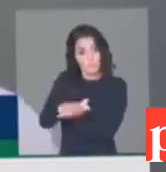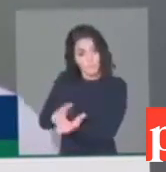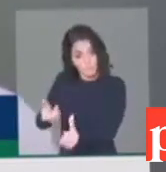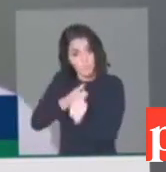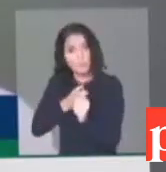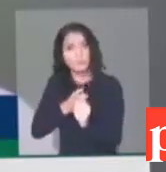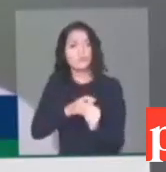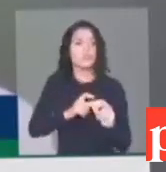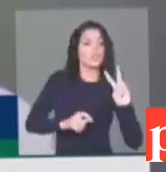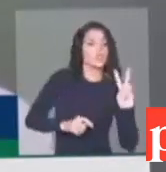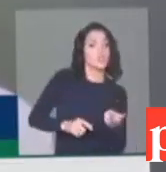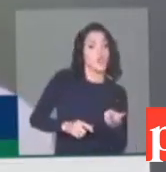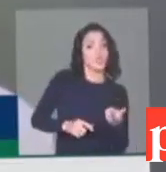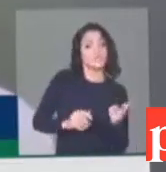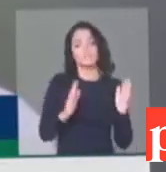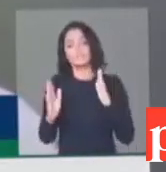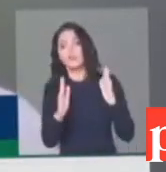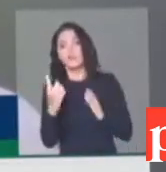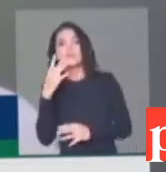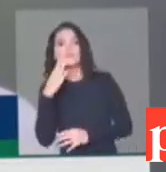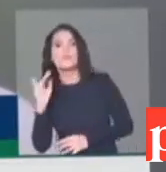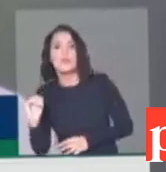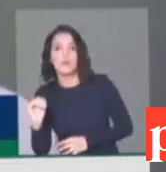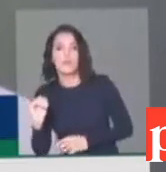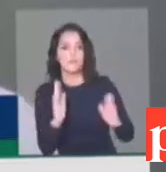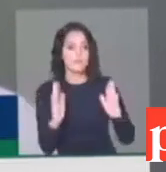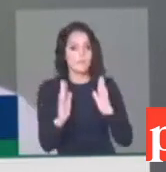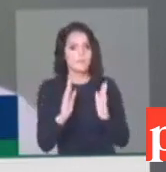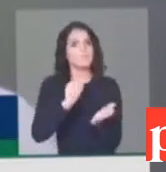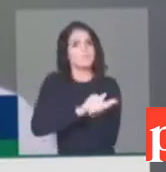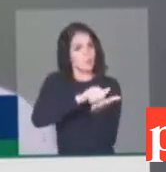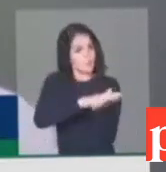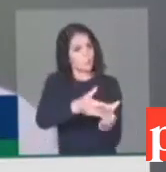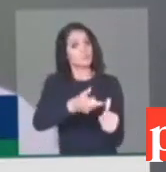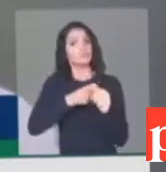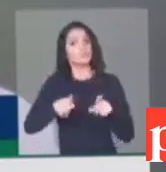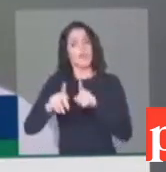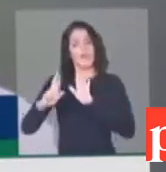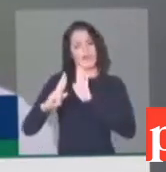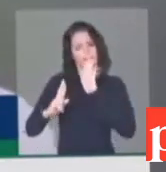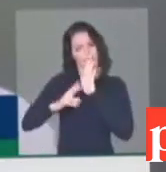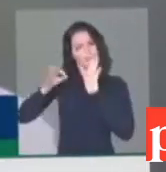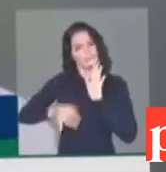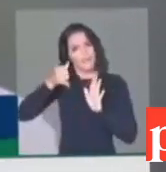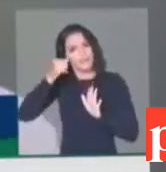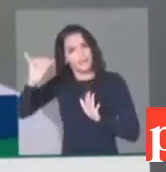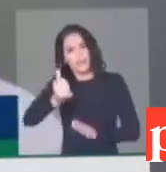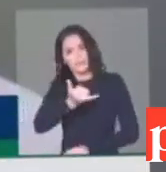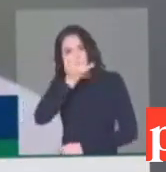variar de R$ 2.000 a R$ 1 bilhão, colocamos regras para prevenção de desastres